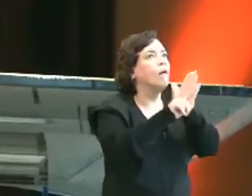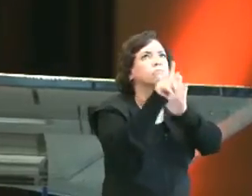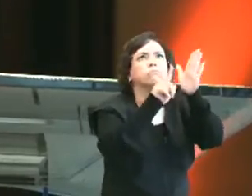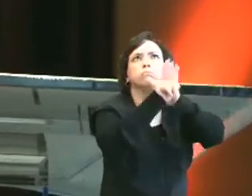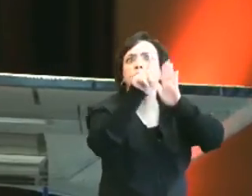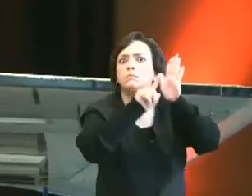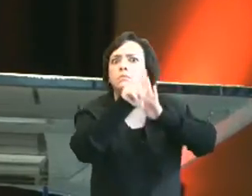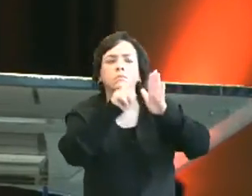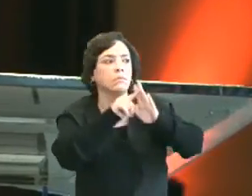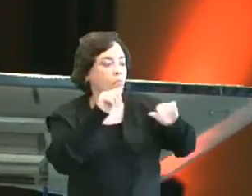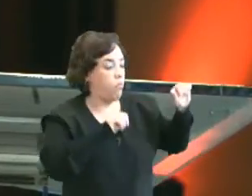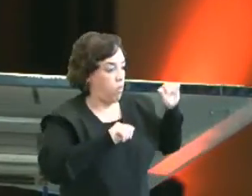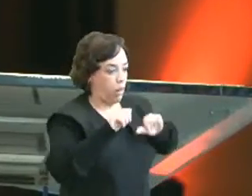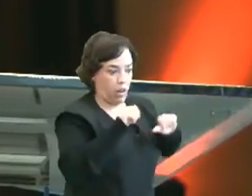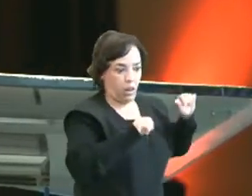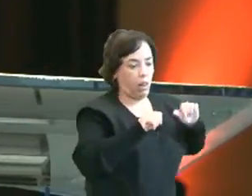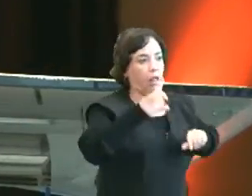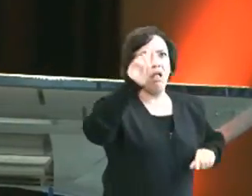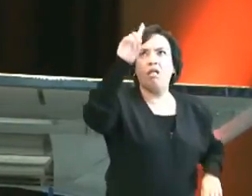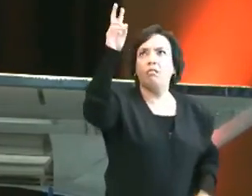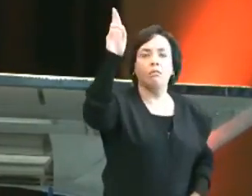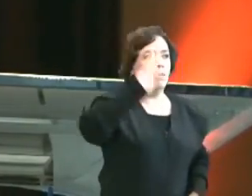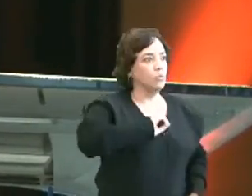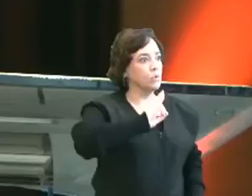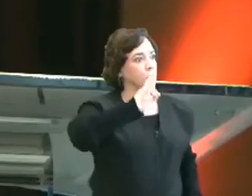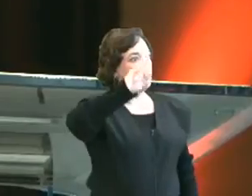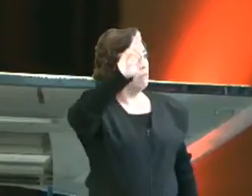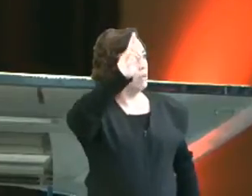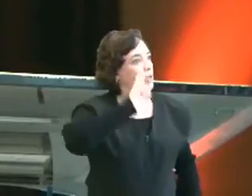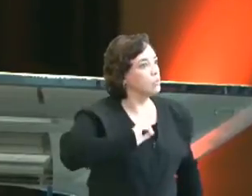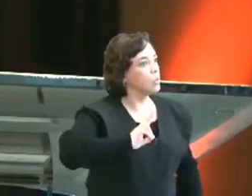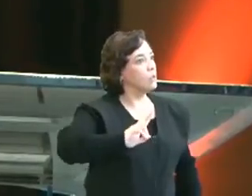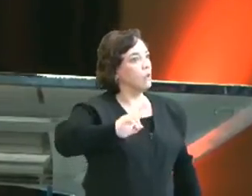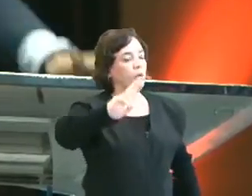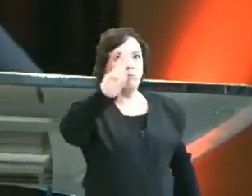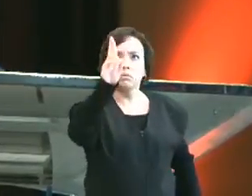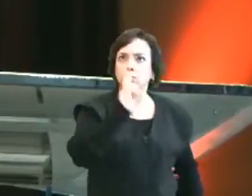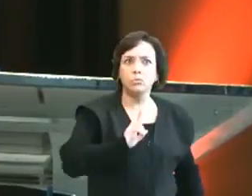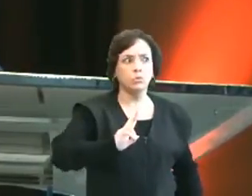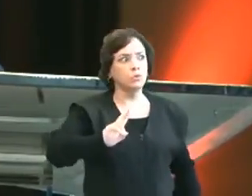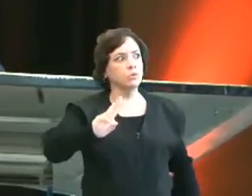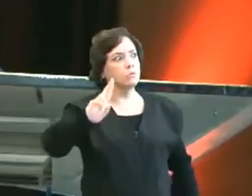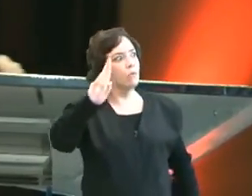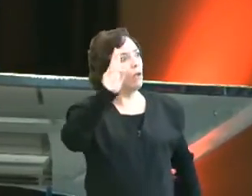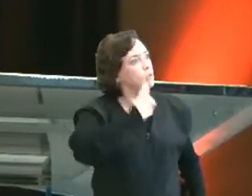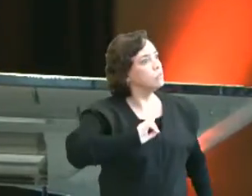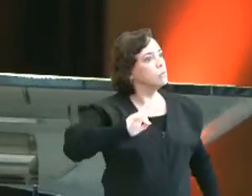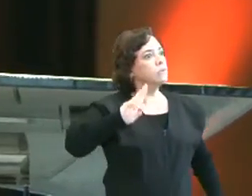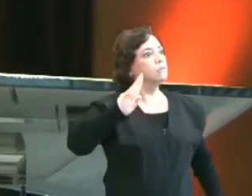vinha. Um dia ele falava uma coisa, outro dia outra.